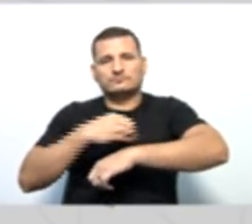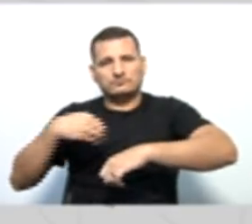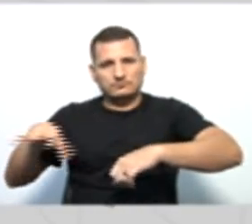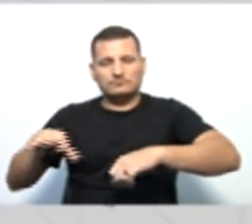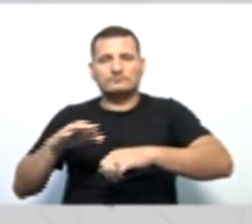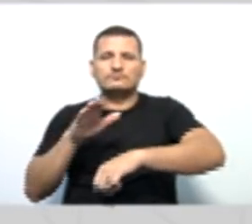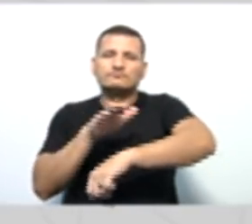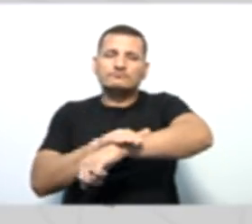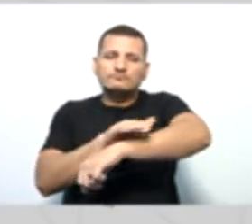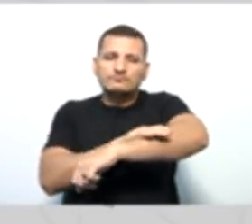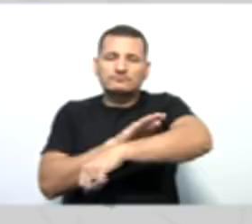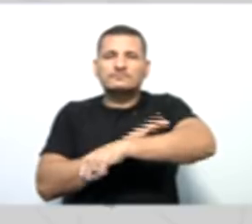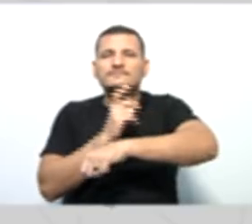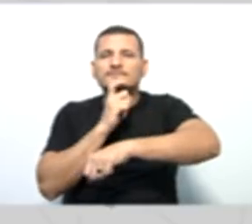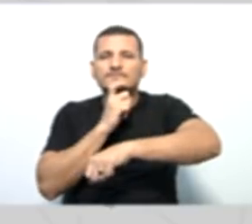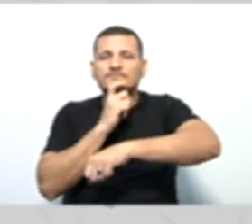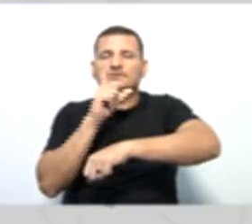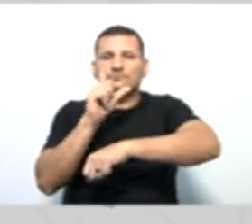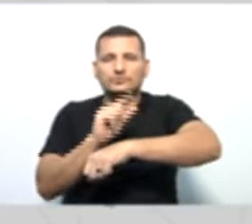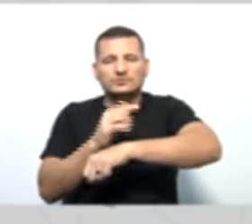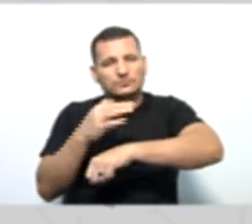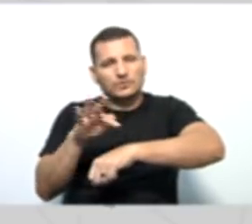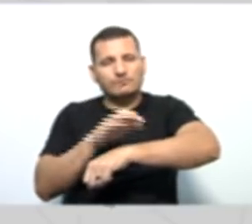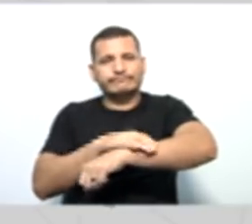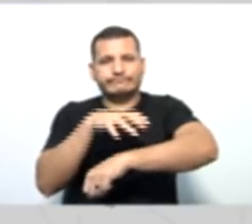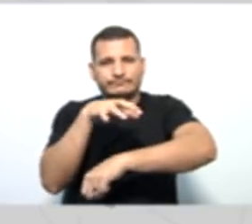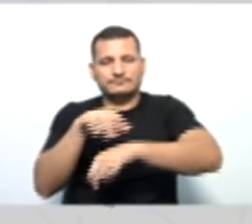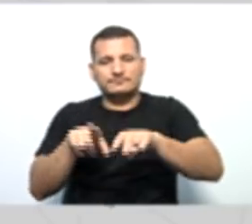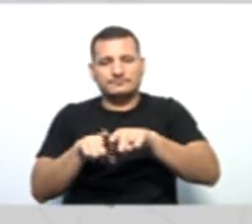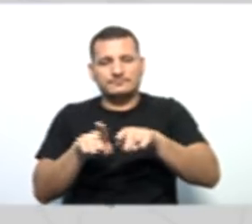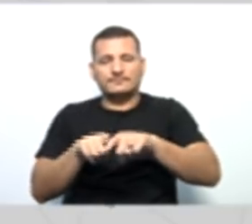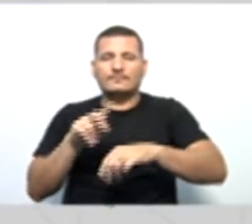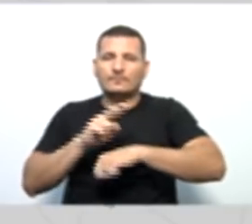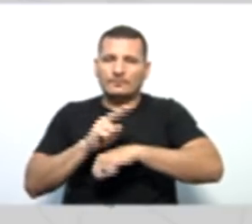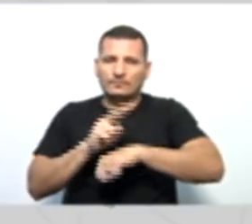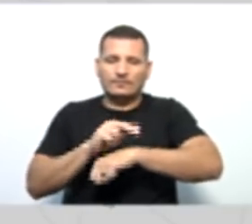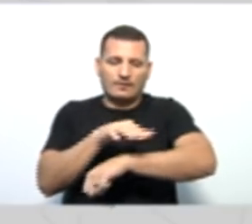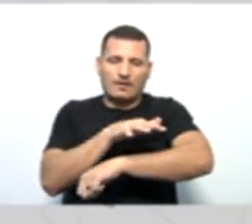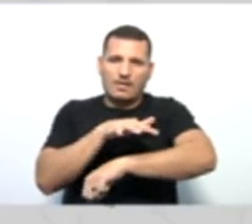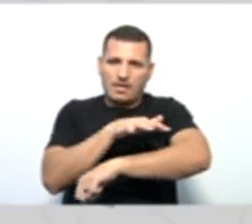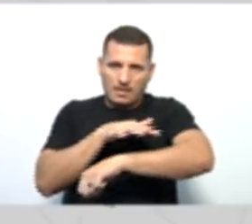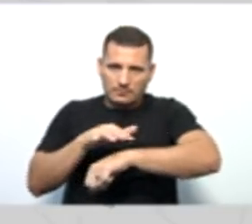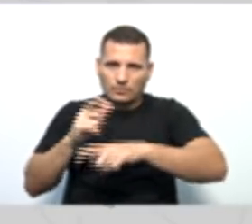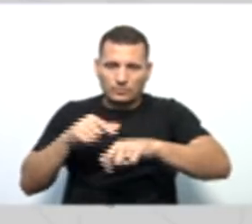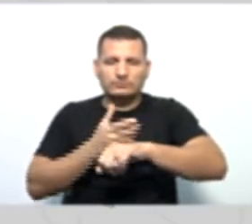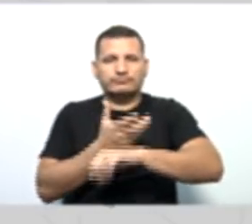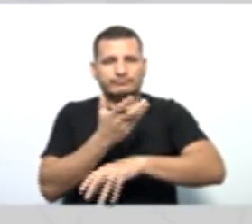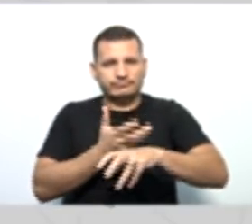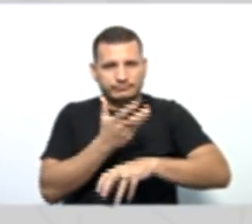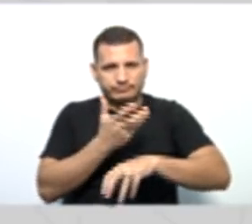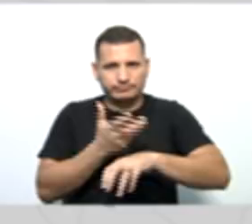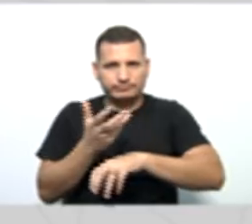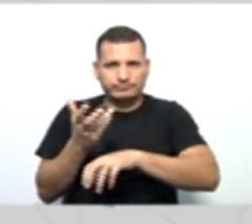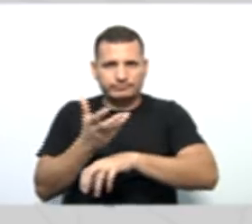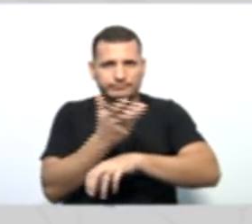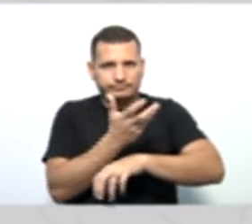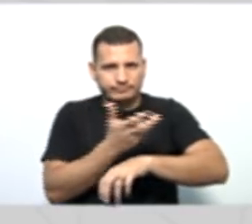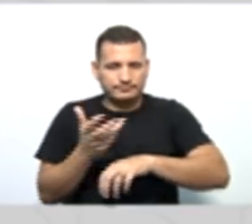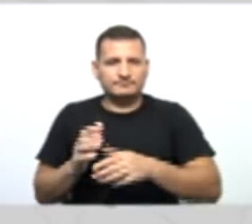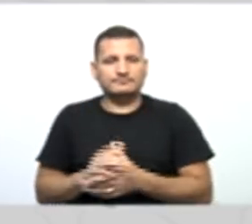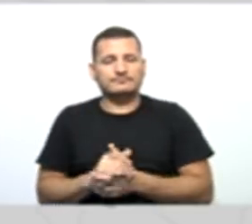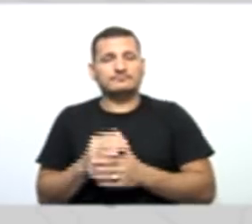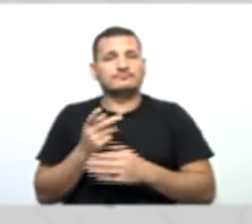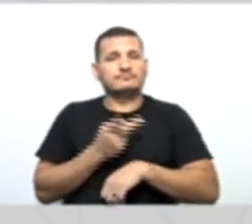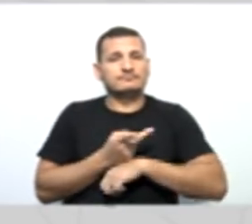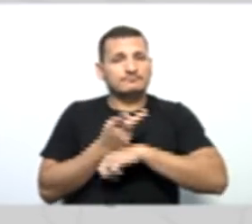para diminuir a dor e o inchaço, tá bom? Proteger a área queimada, não é? E principalmente,